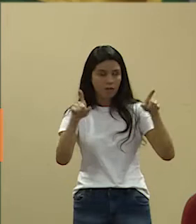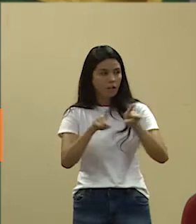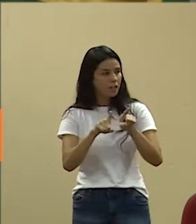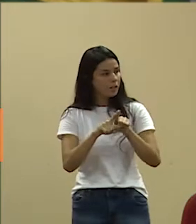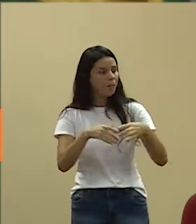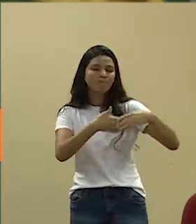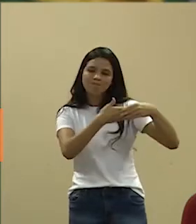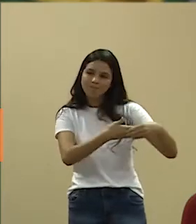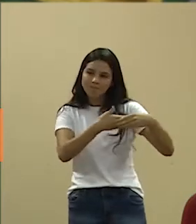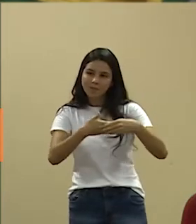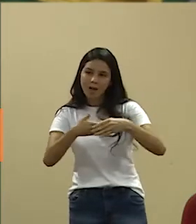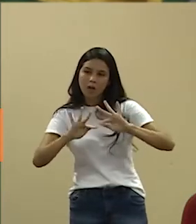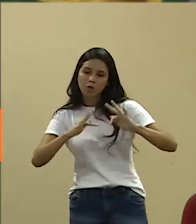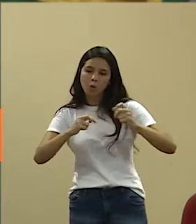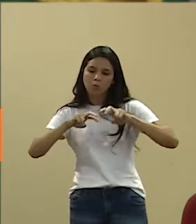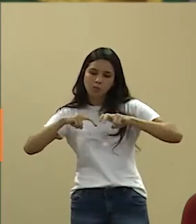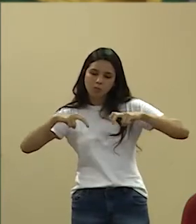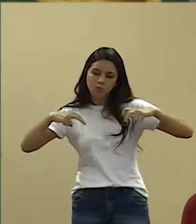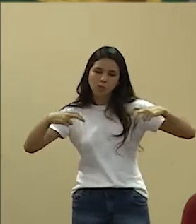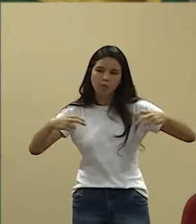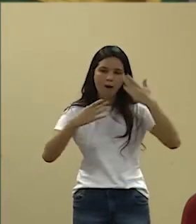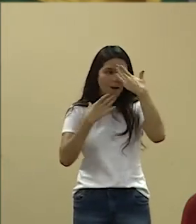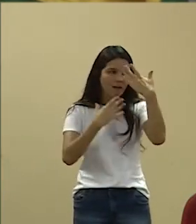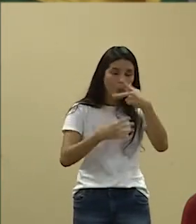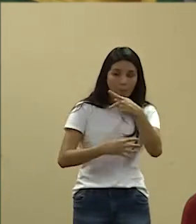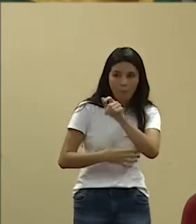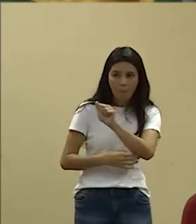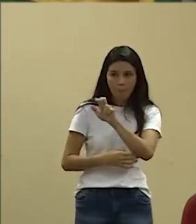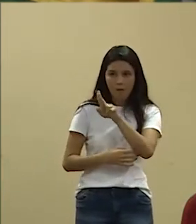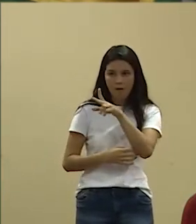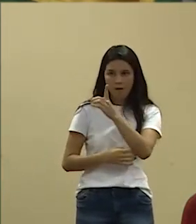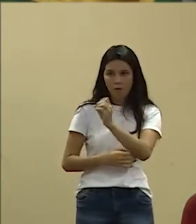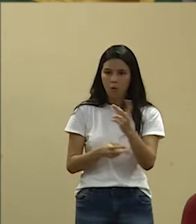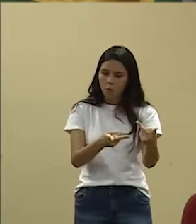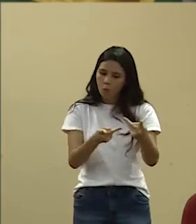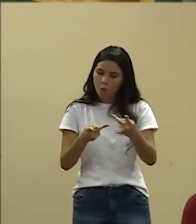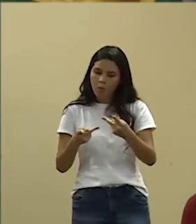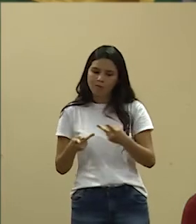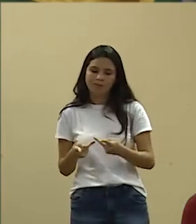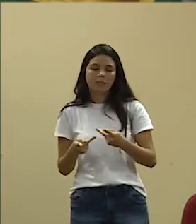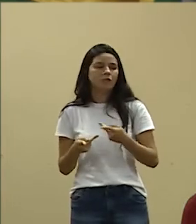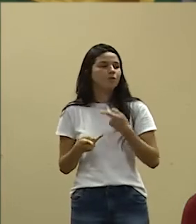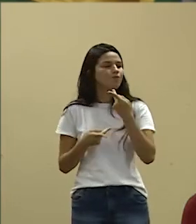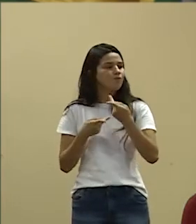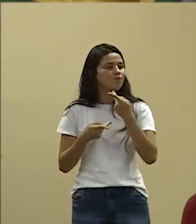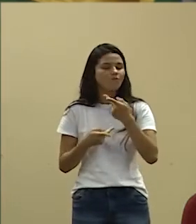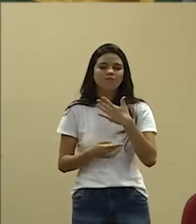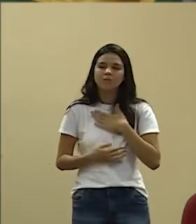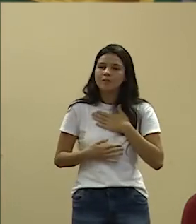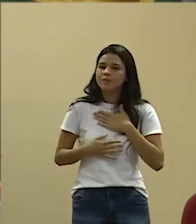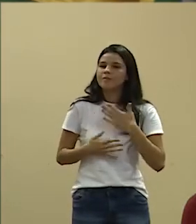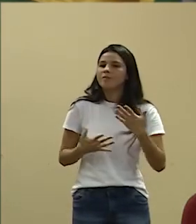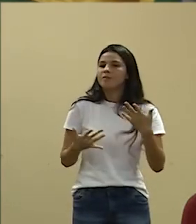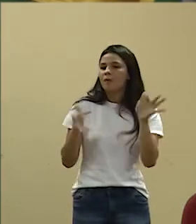daiane agradecer ao paulo pelo convite né dizer que eu estou muito contente de estar